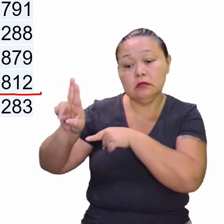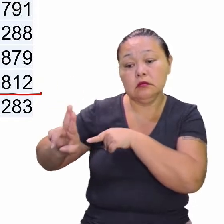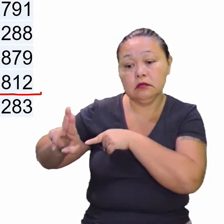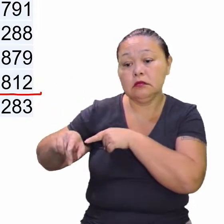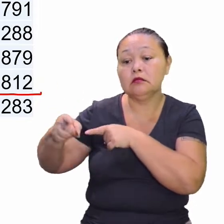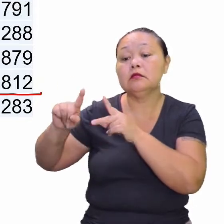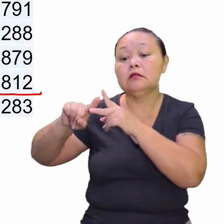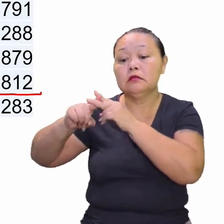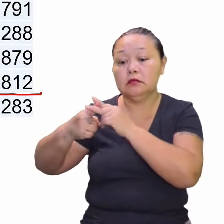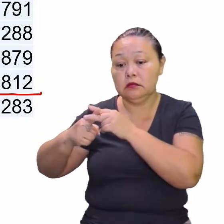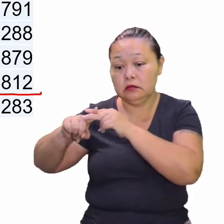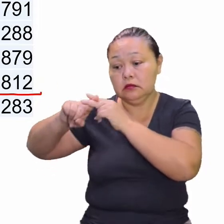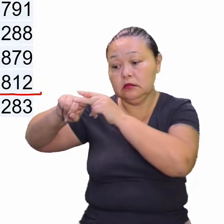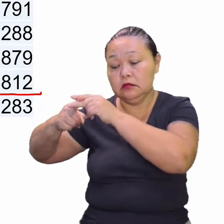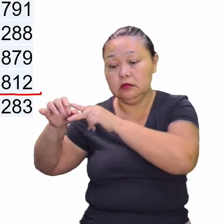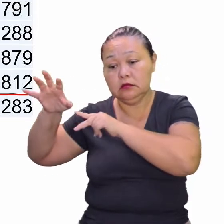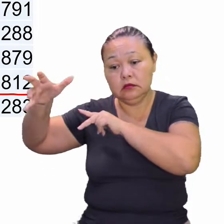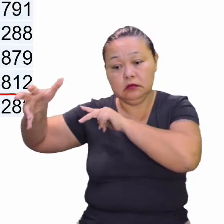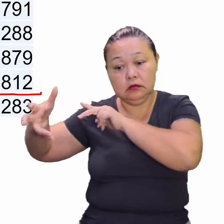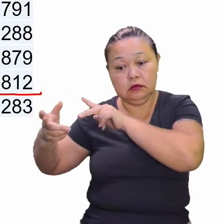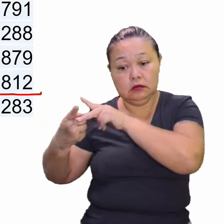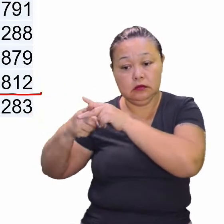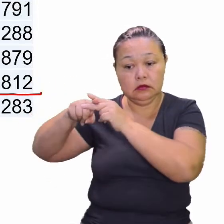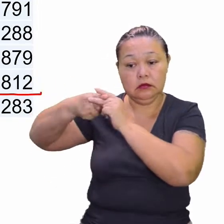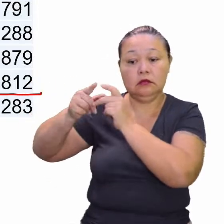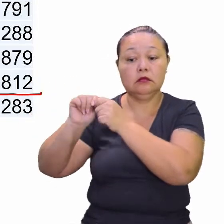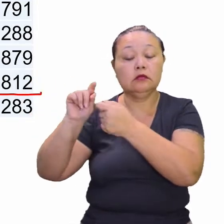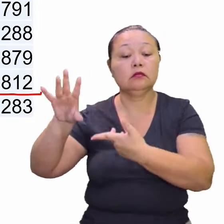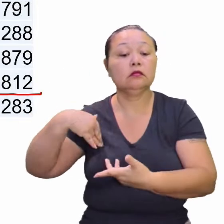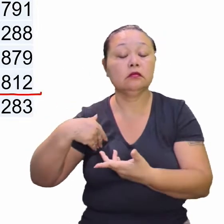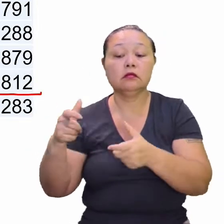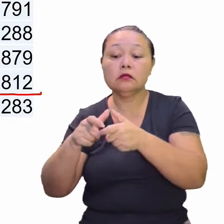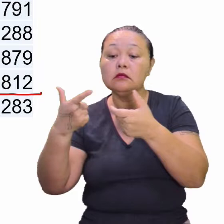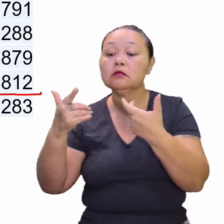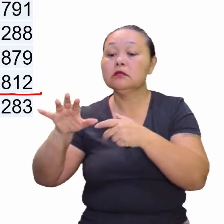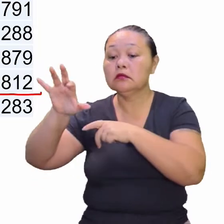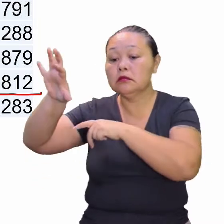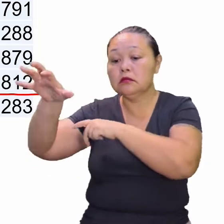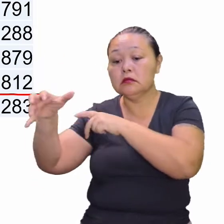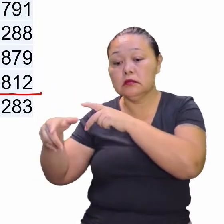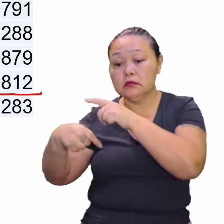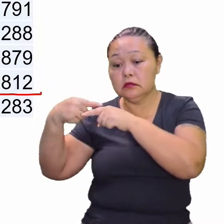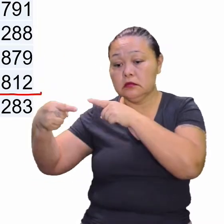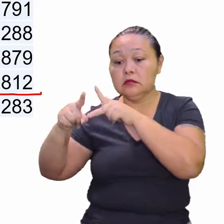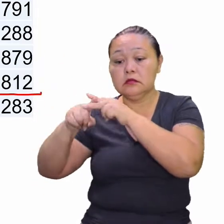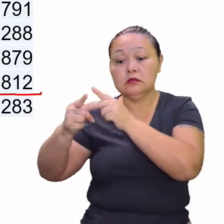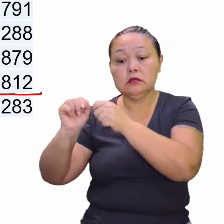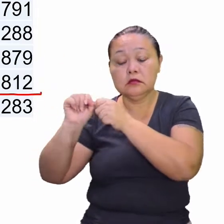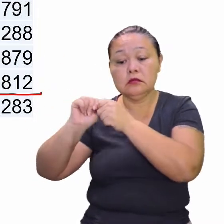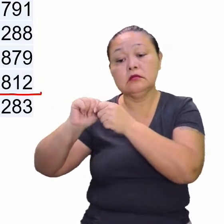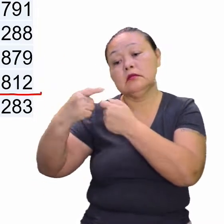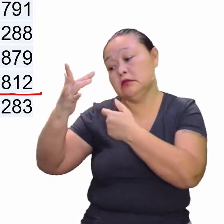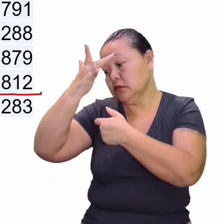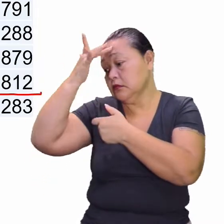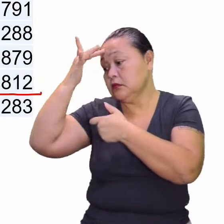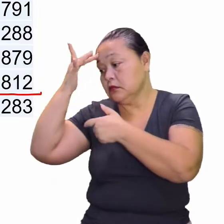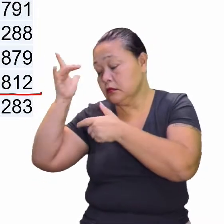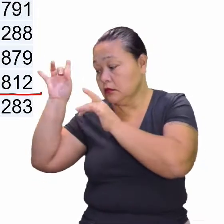do campo mecanizado. Exatamente. Então, É isso? O aumento dos tratores, redução do efetivo no